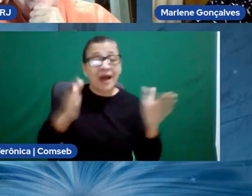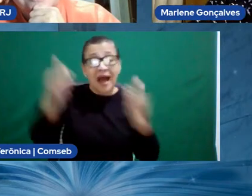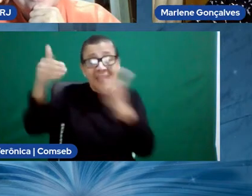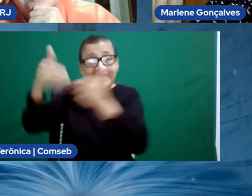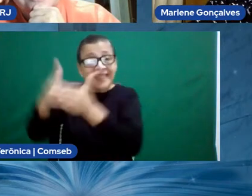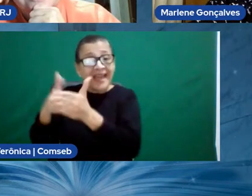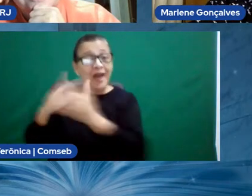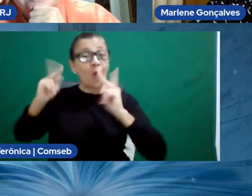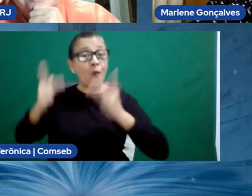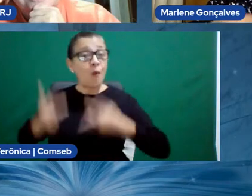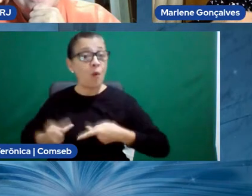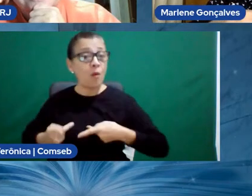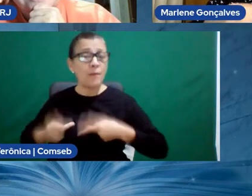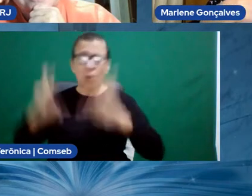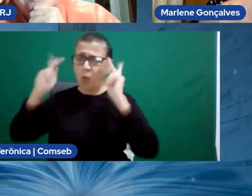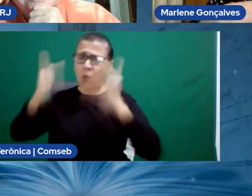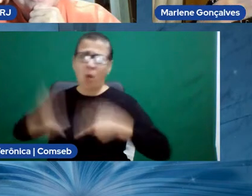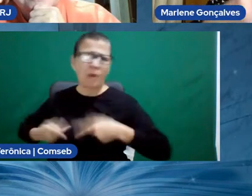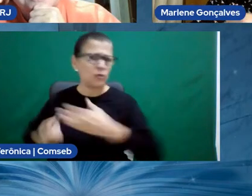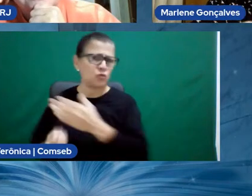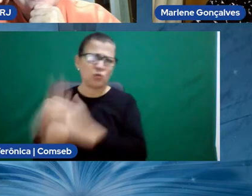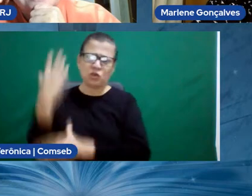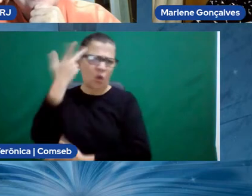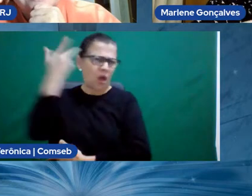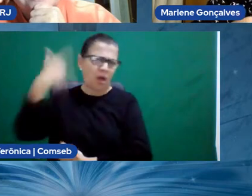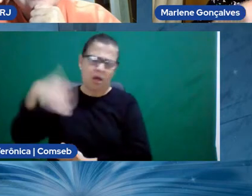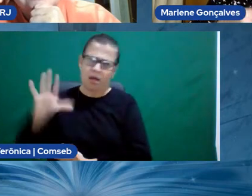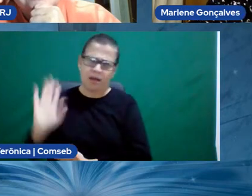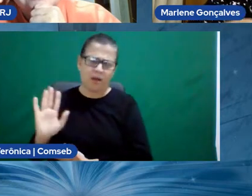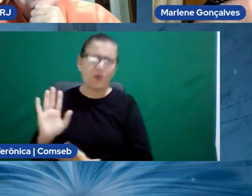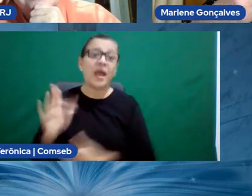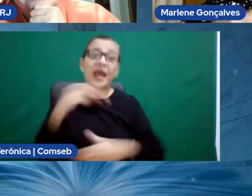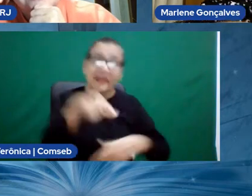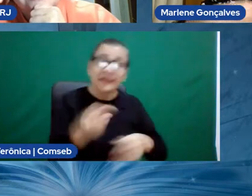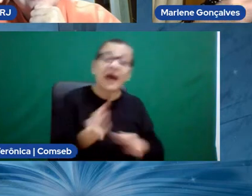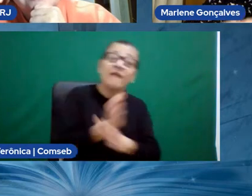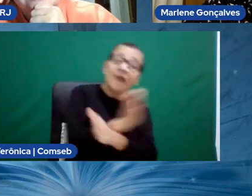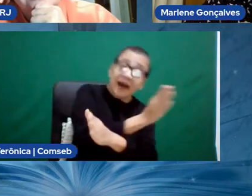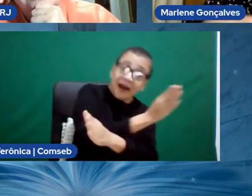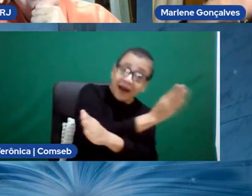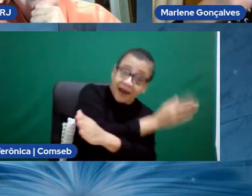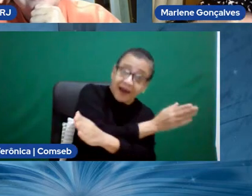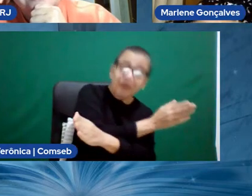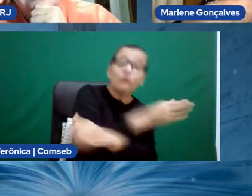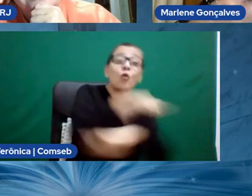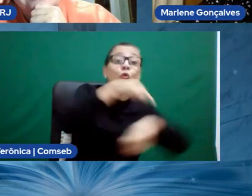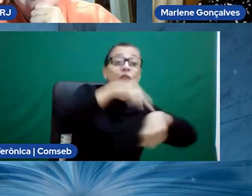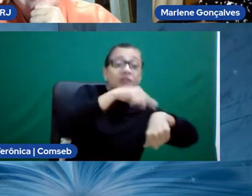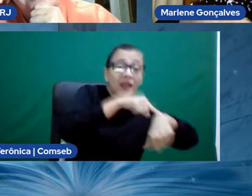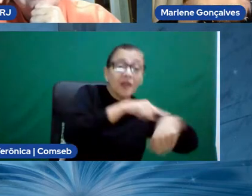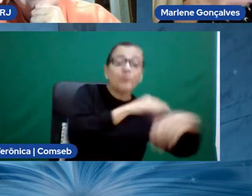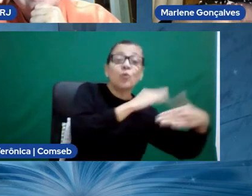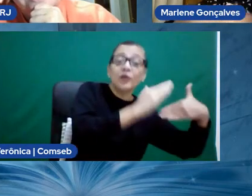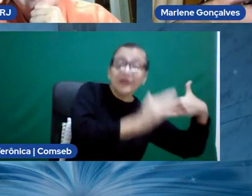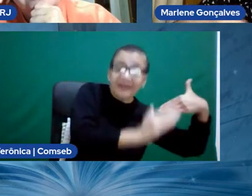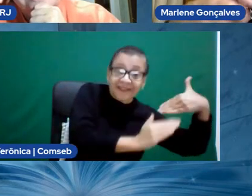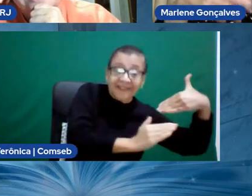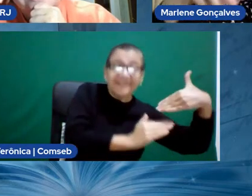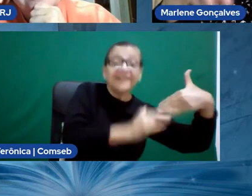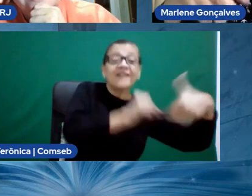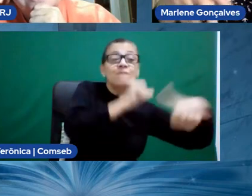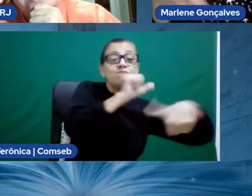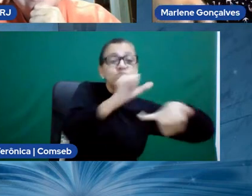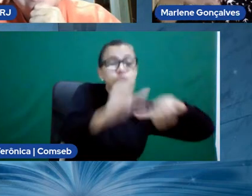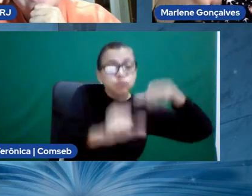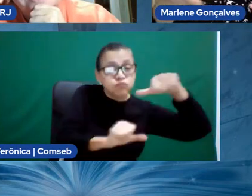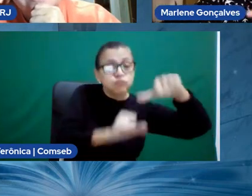não apareceu de uma hora para outra. Então, mesmo ali estando aquele germe da espécie humana, na verdade, foi o tempo, né? A partir das transformações, da